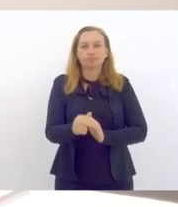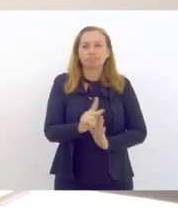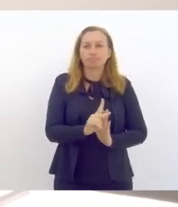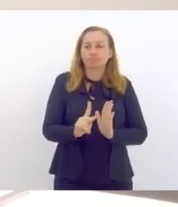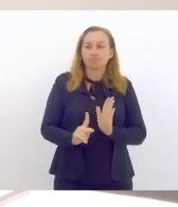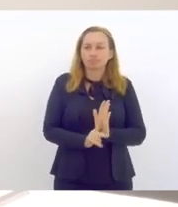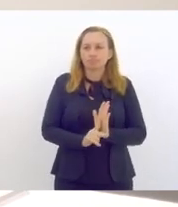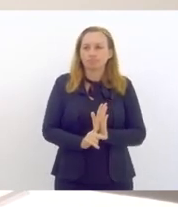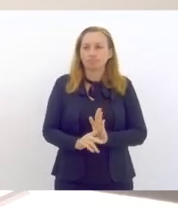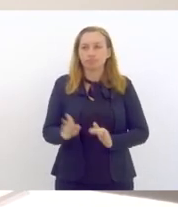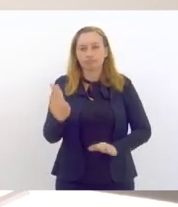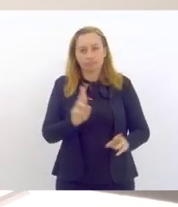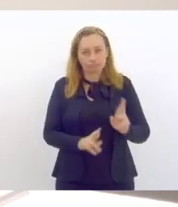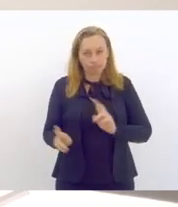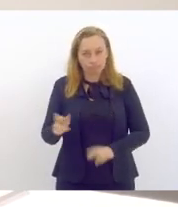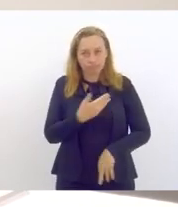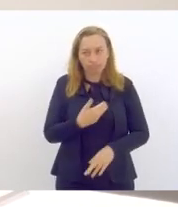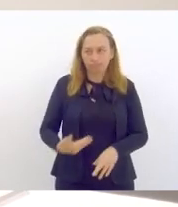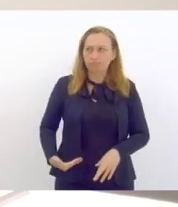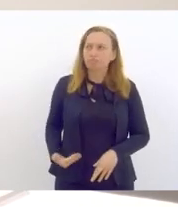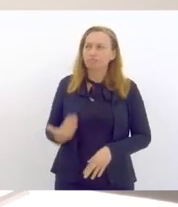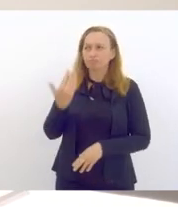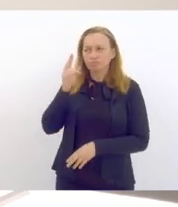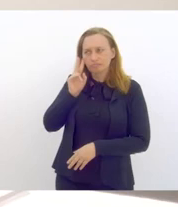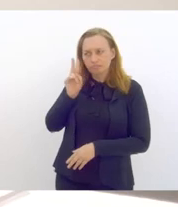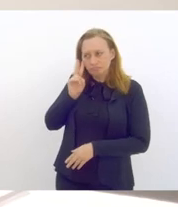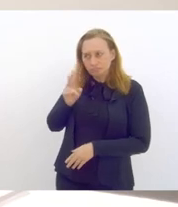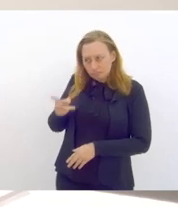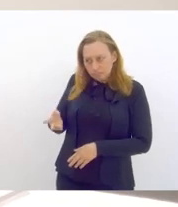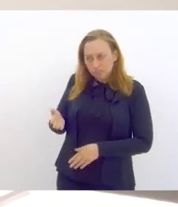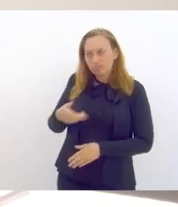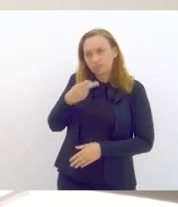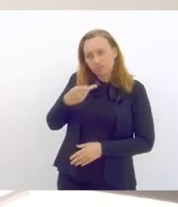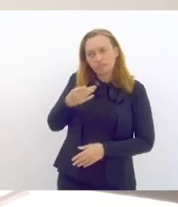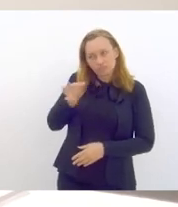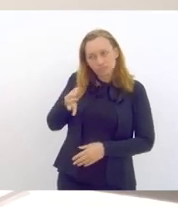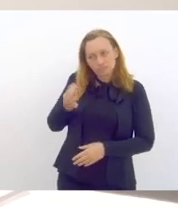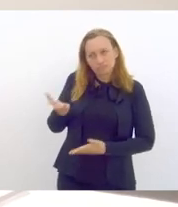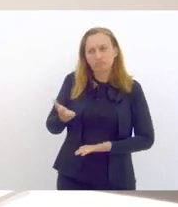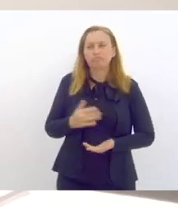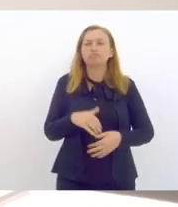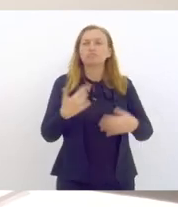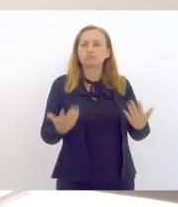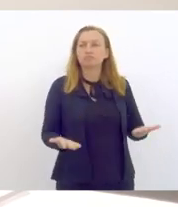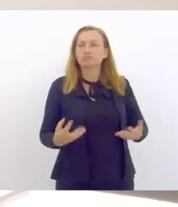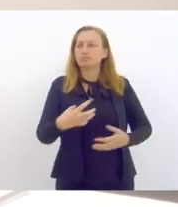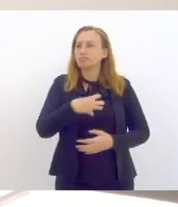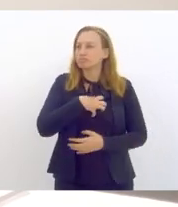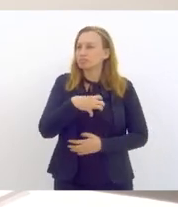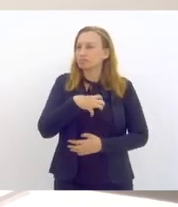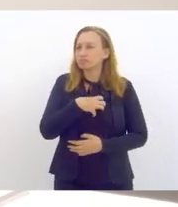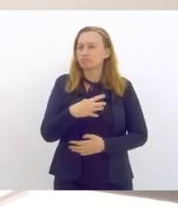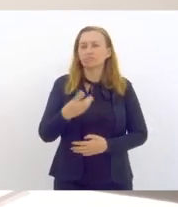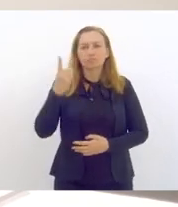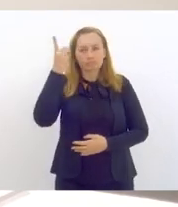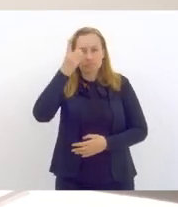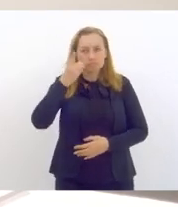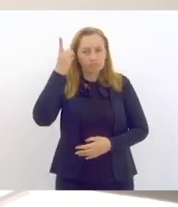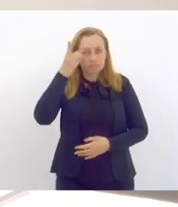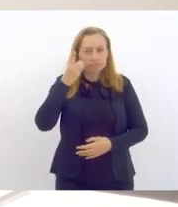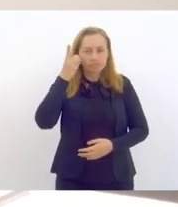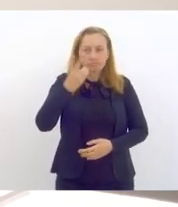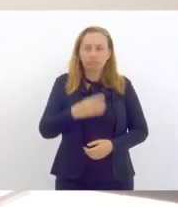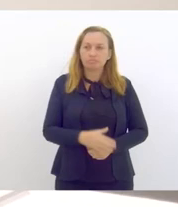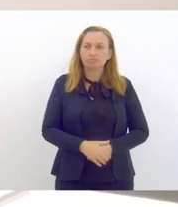em relação ao governo eu acho que é só se recorda que eu deixei isso claro lá então É nesse sentido Deputado que a